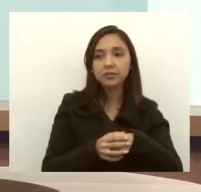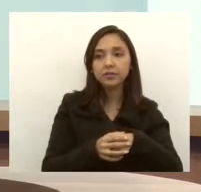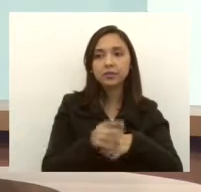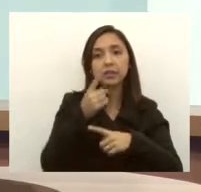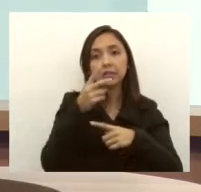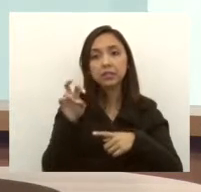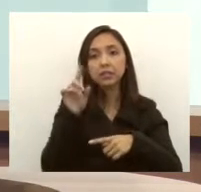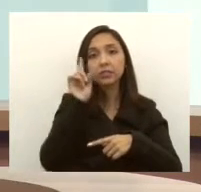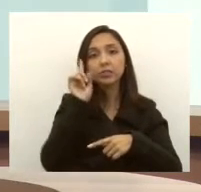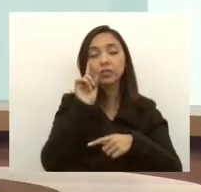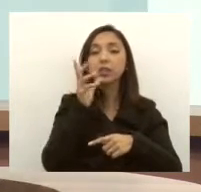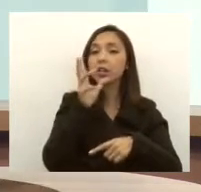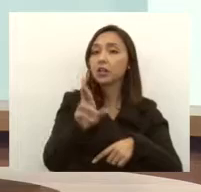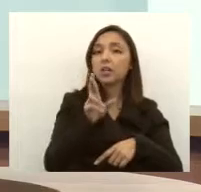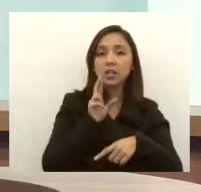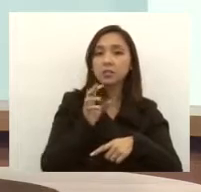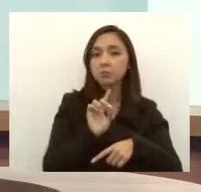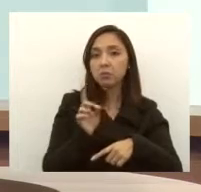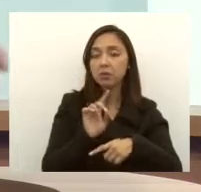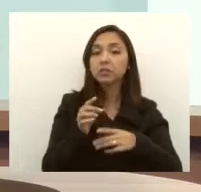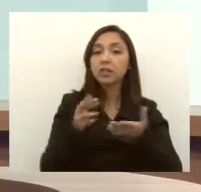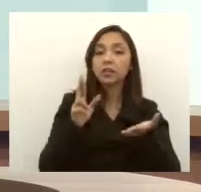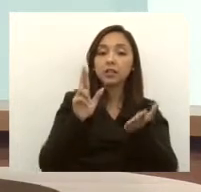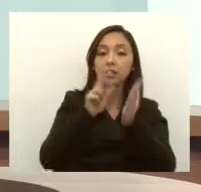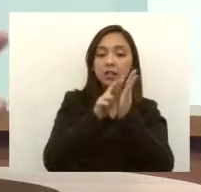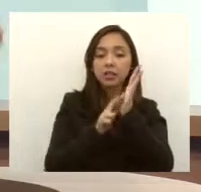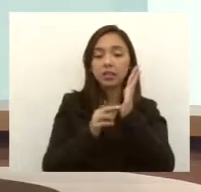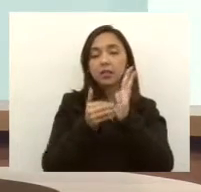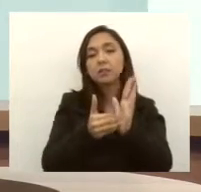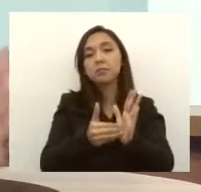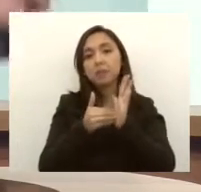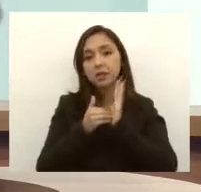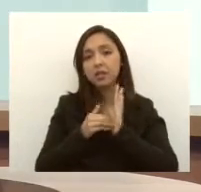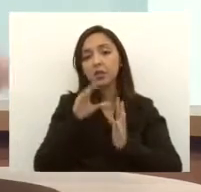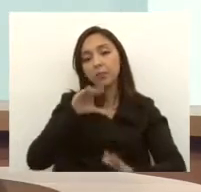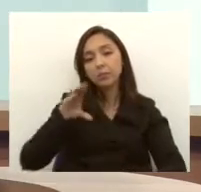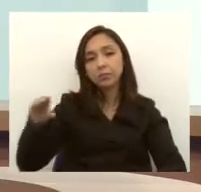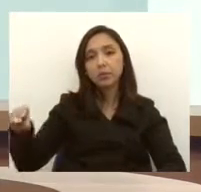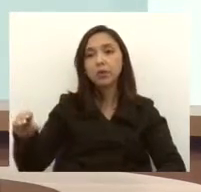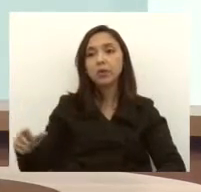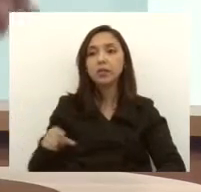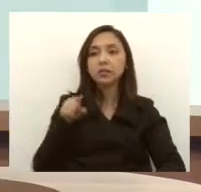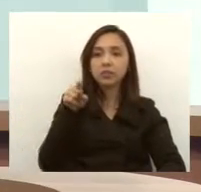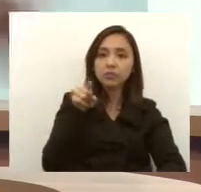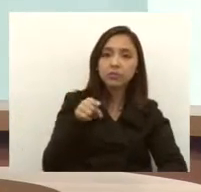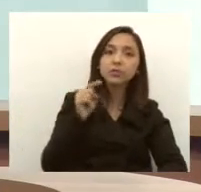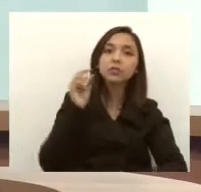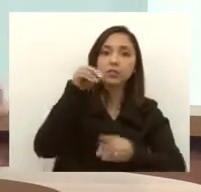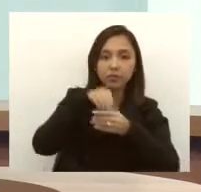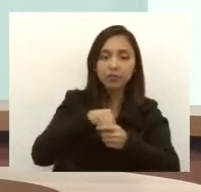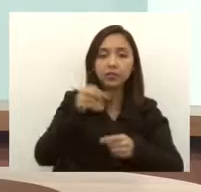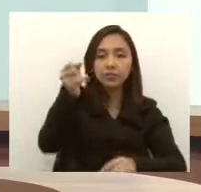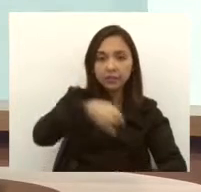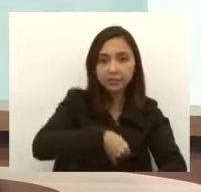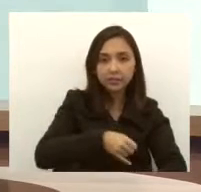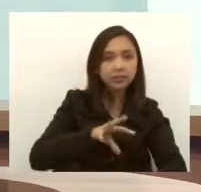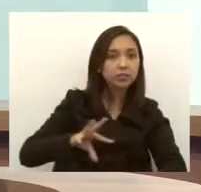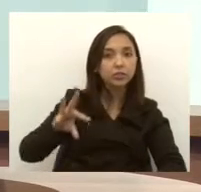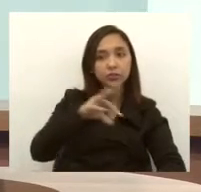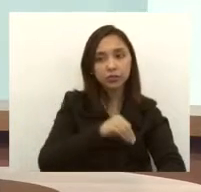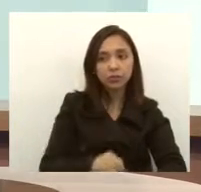15 dias úteis ele não responde. Aí ele manda um requerimento para casa pedindo a prorrogação, que o senhor vota a favor da prorrogação de